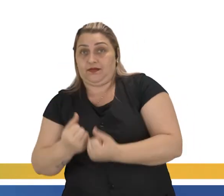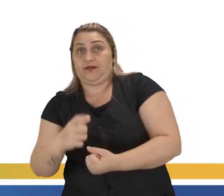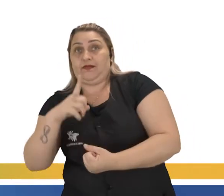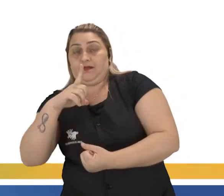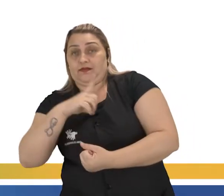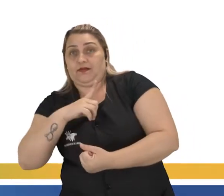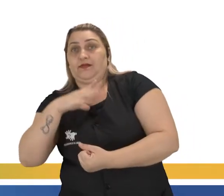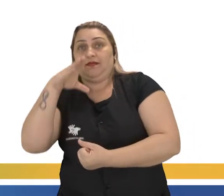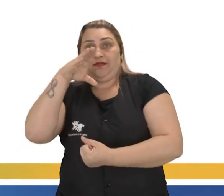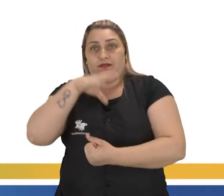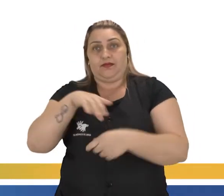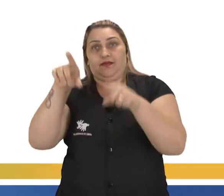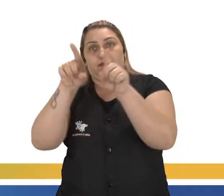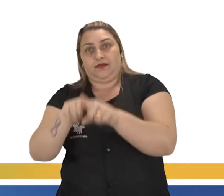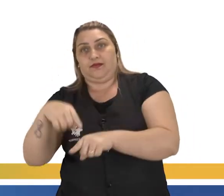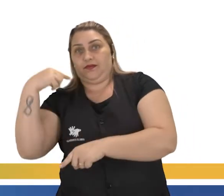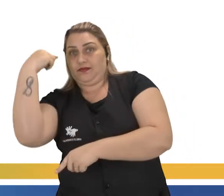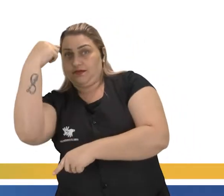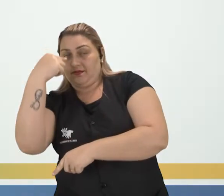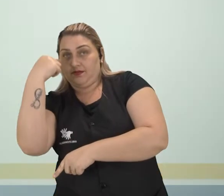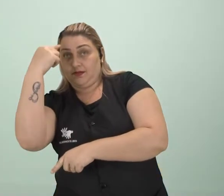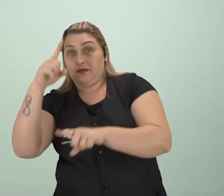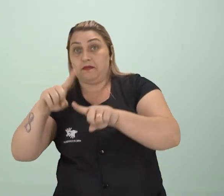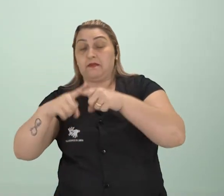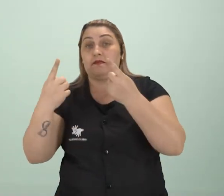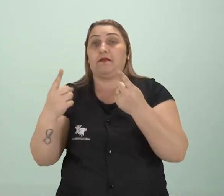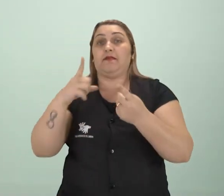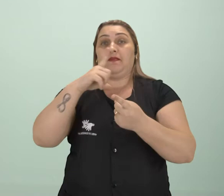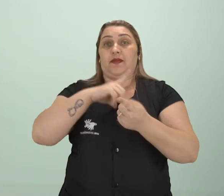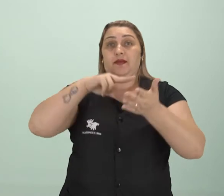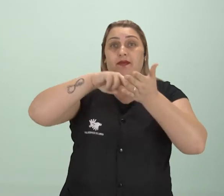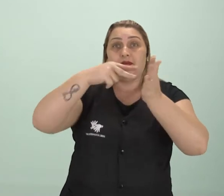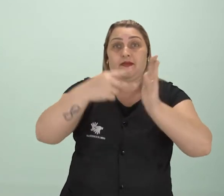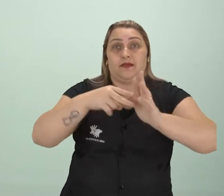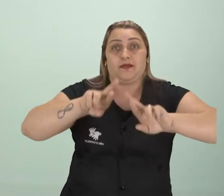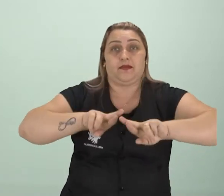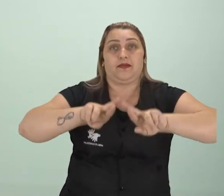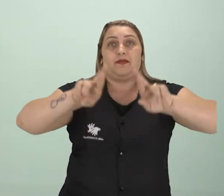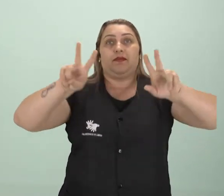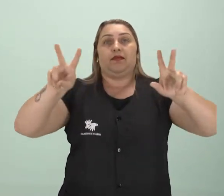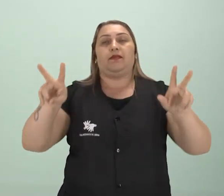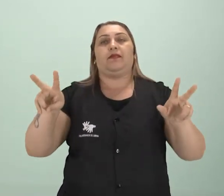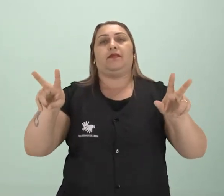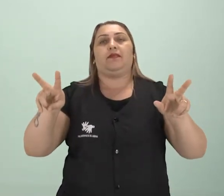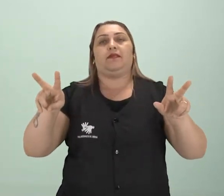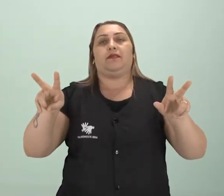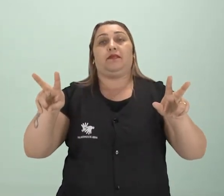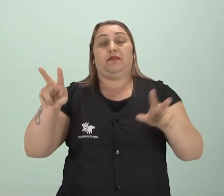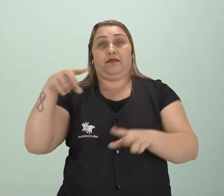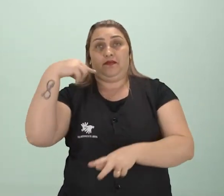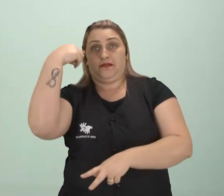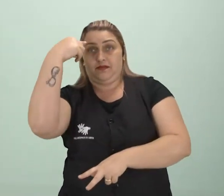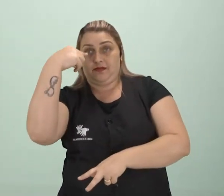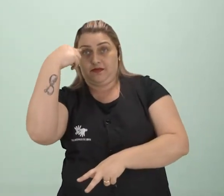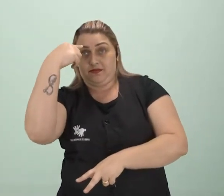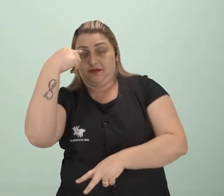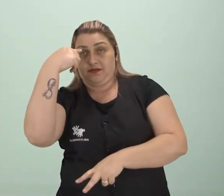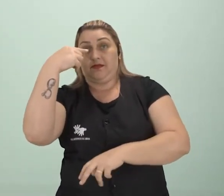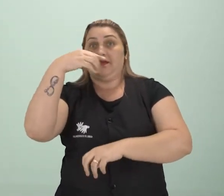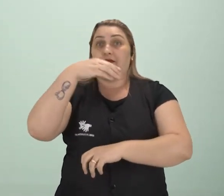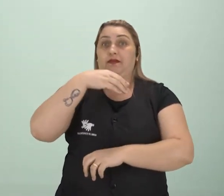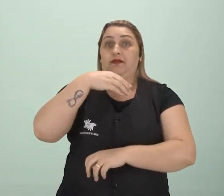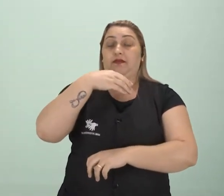no português quanto no espanhol, mas possuem significados distintos. No espanhol, no